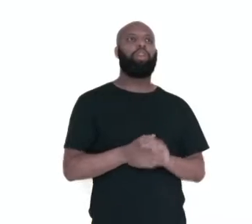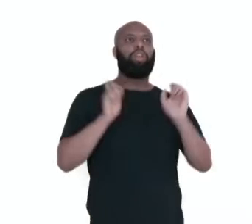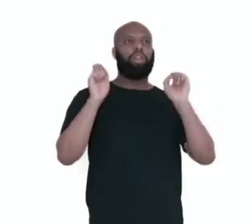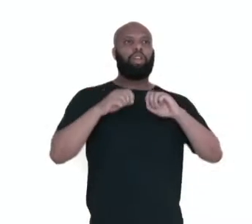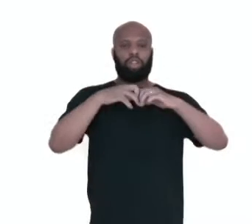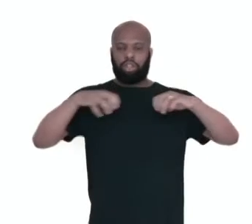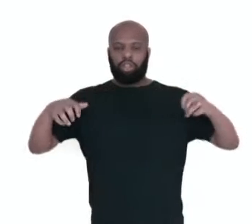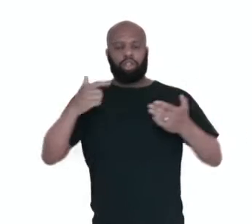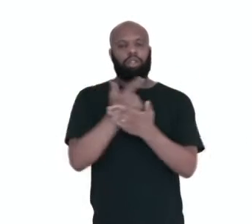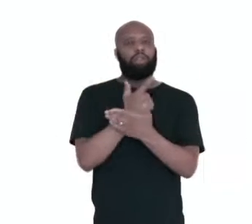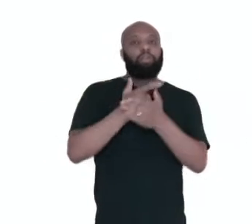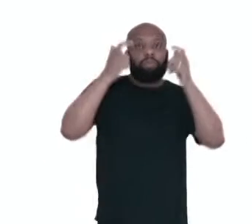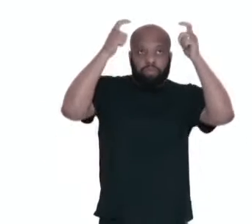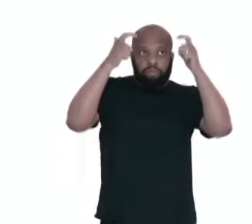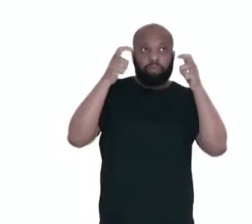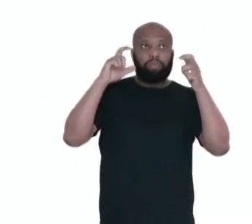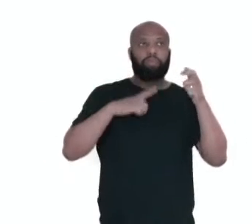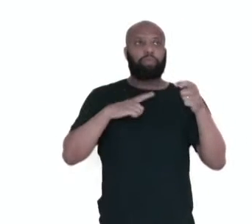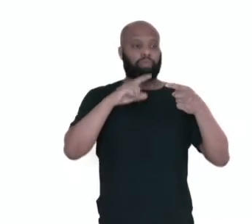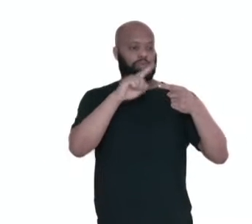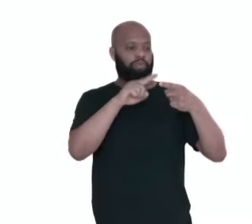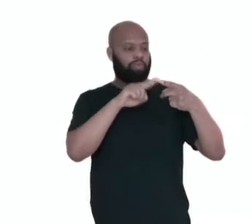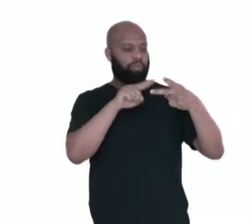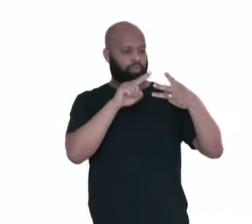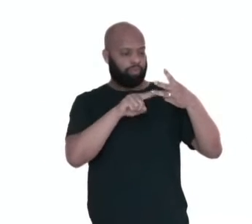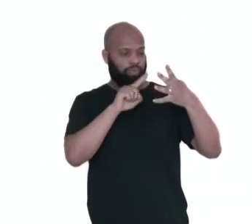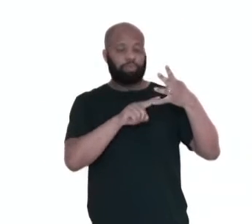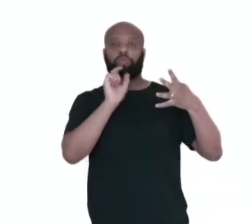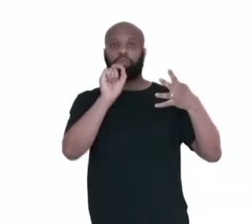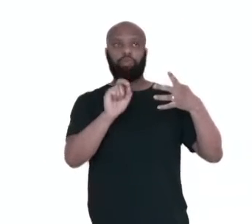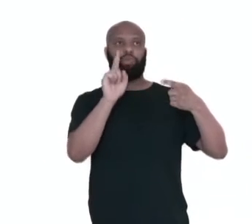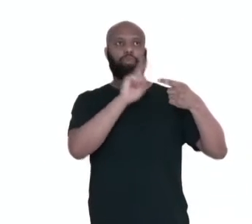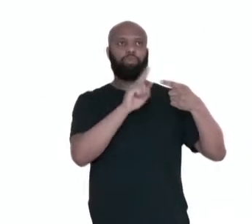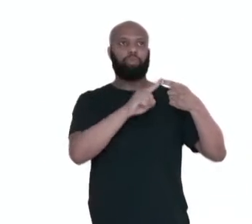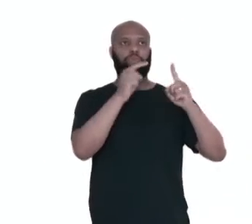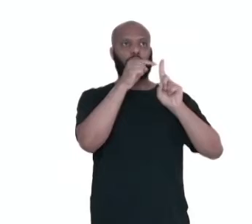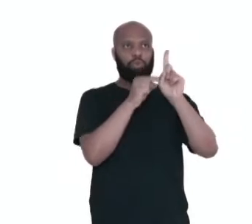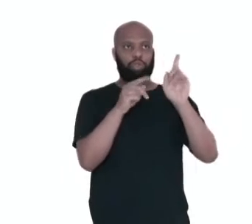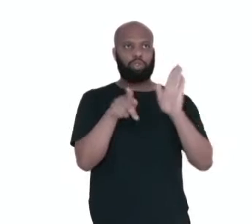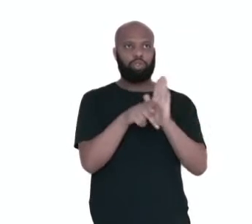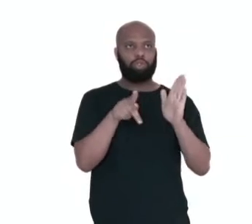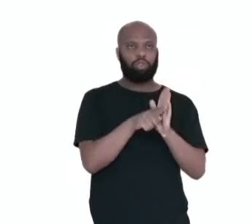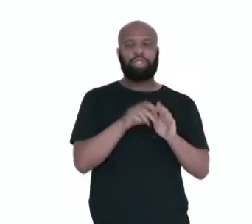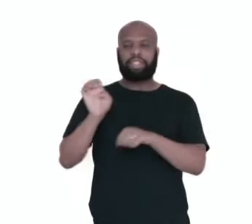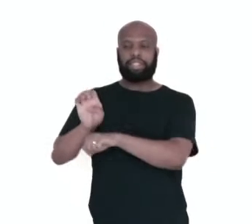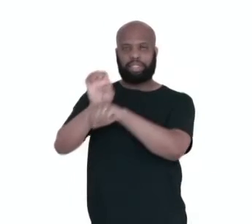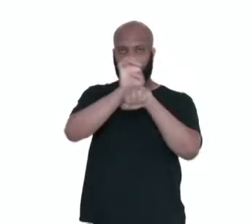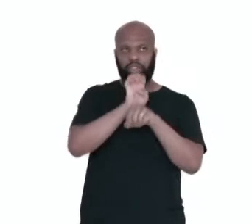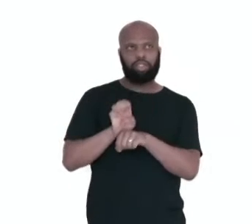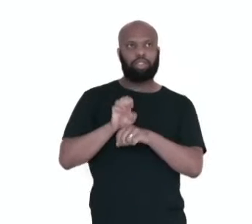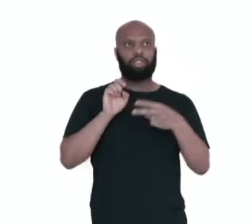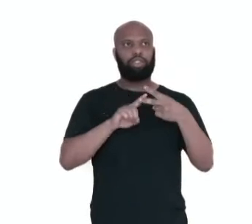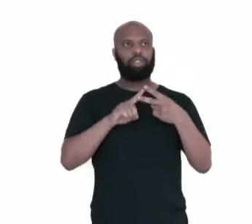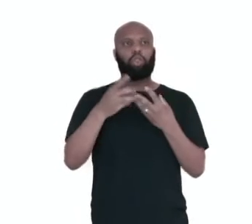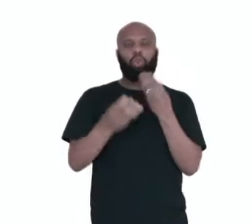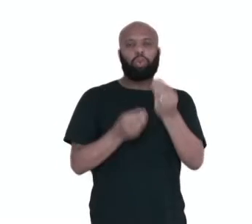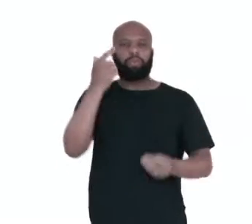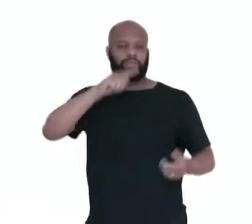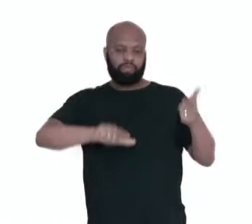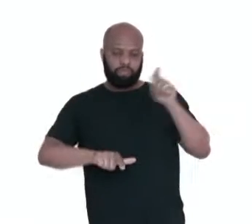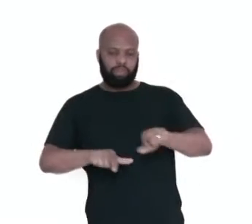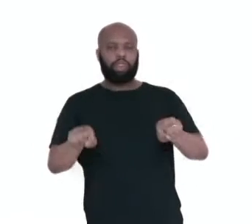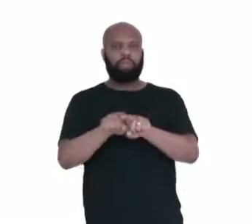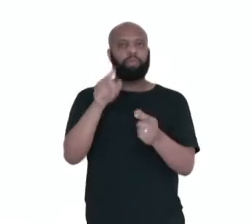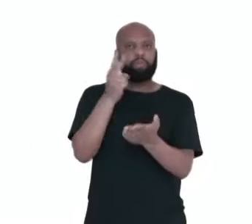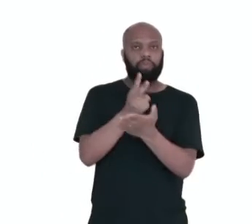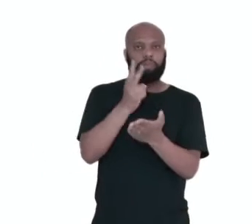dividir o Príncipe de Maquiavel em quatro partes. São elas: a classificação dos estados, como conquistar e